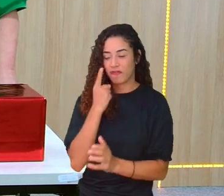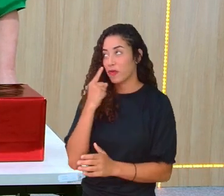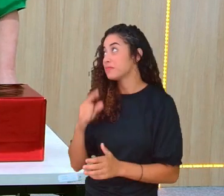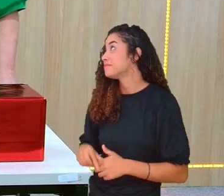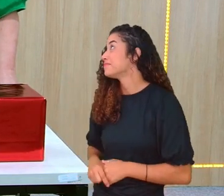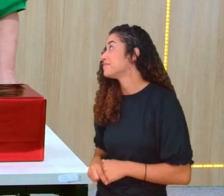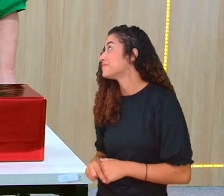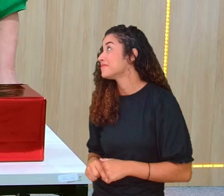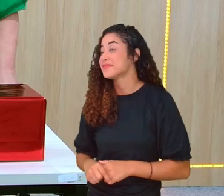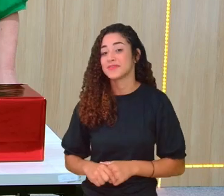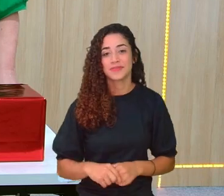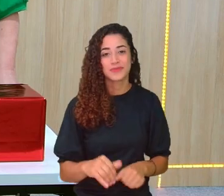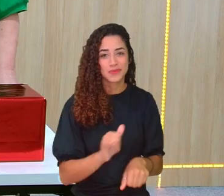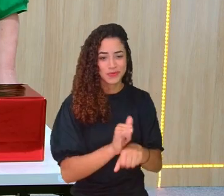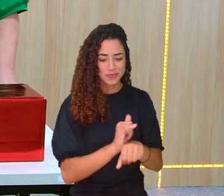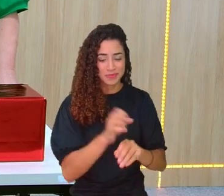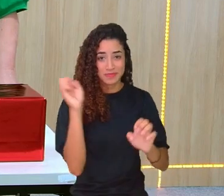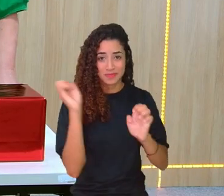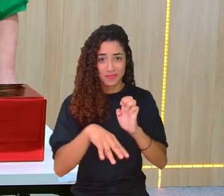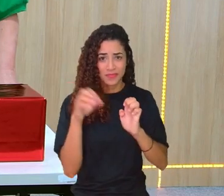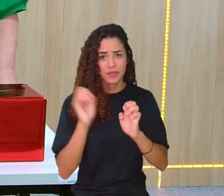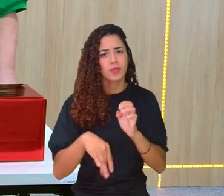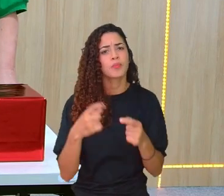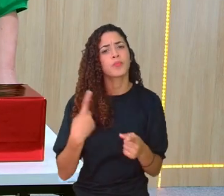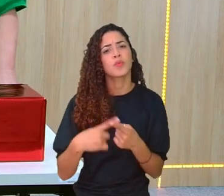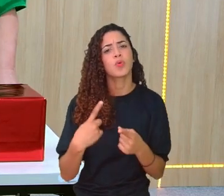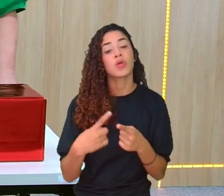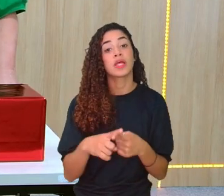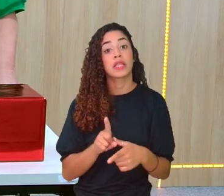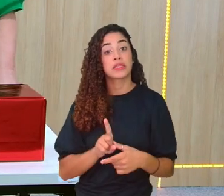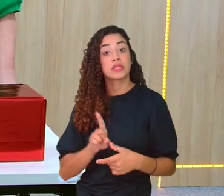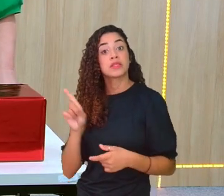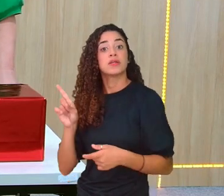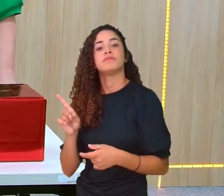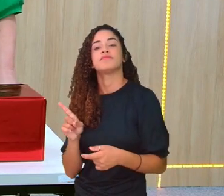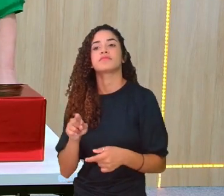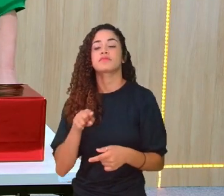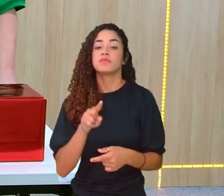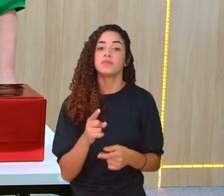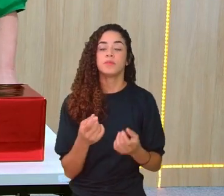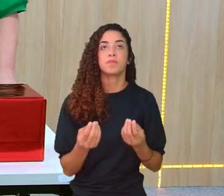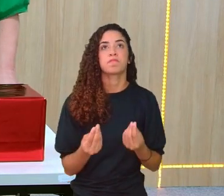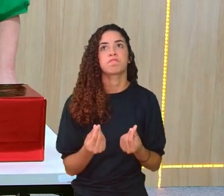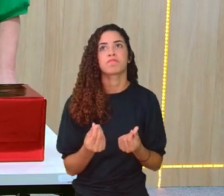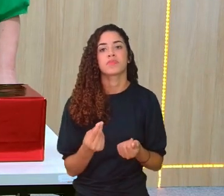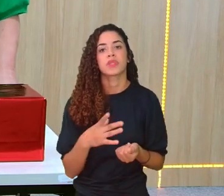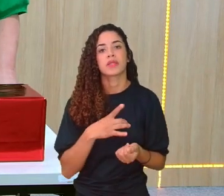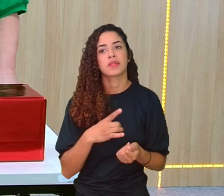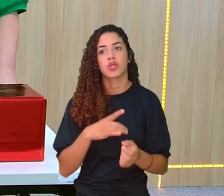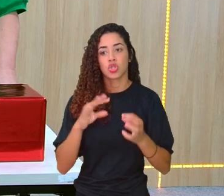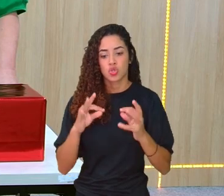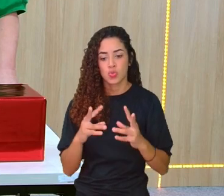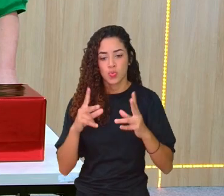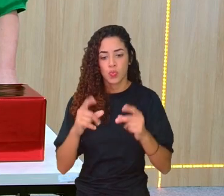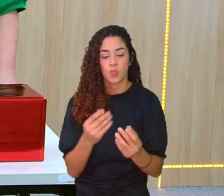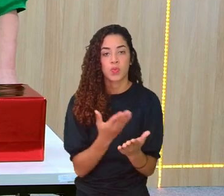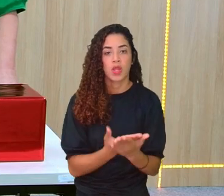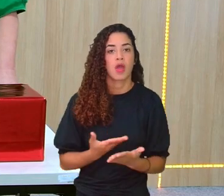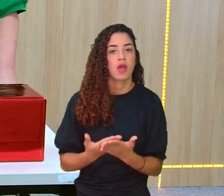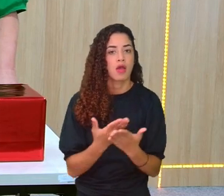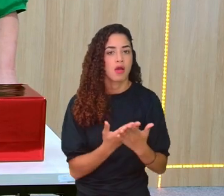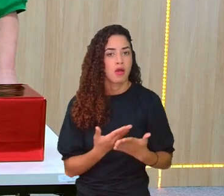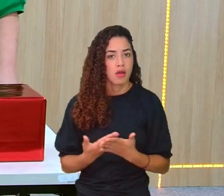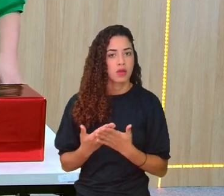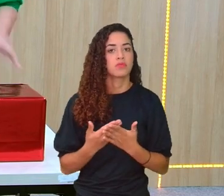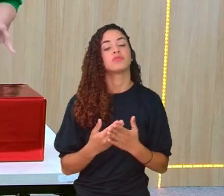Se inscreve lá no YouTube, no Educa Recife. Por quê? Porque lá, gente, vocês têm todas as aulas.